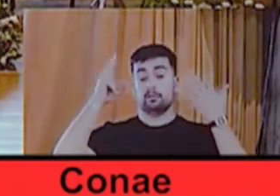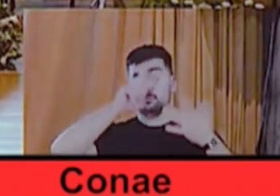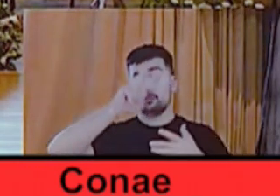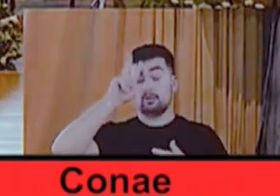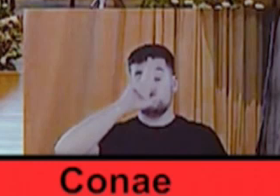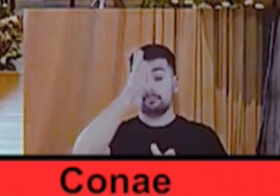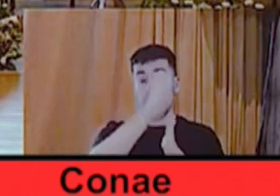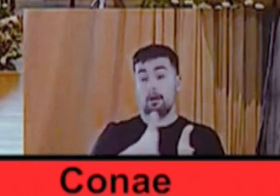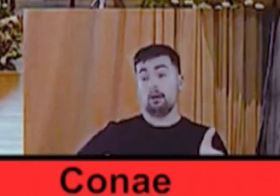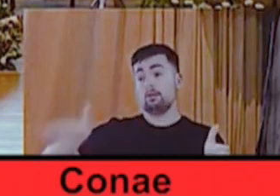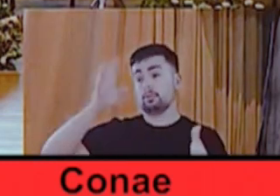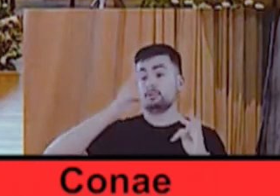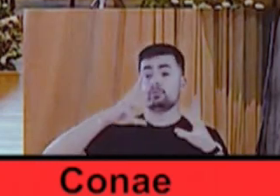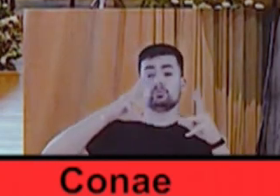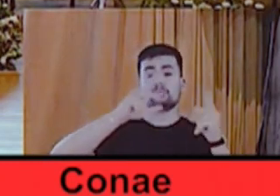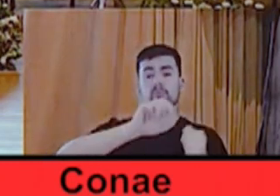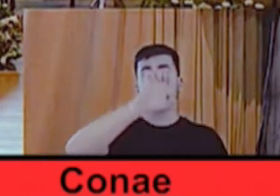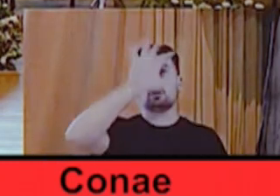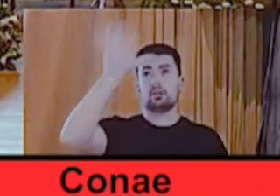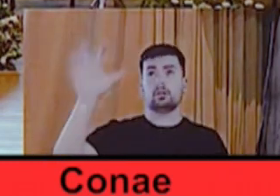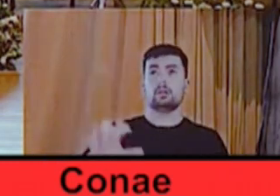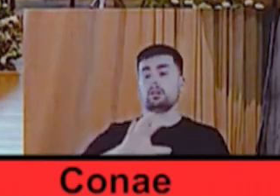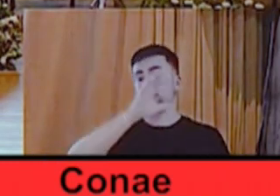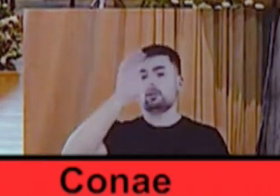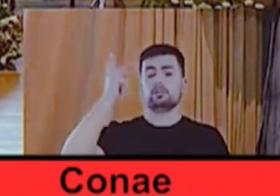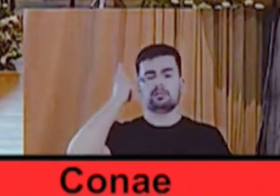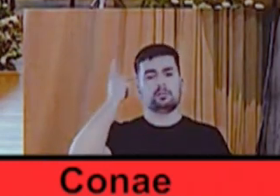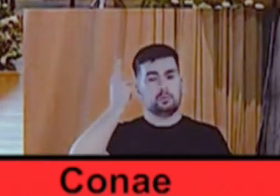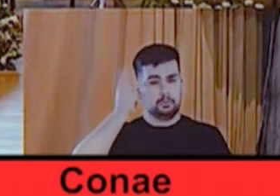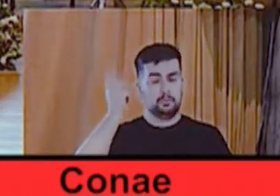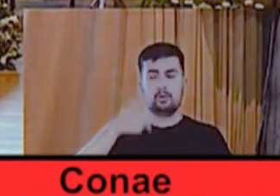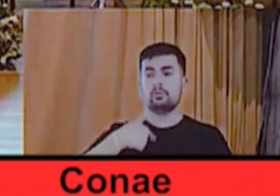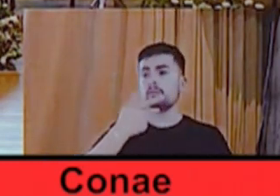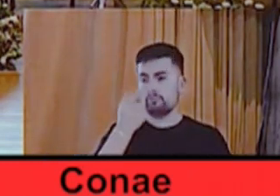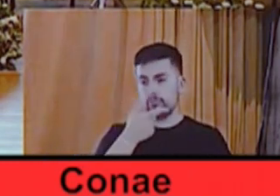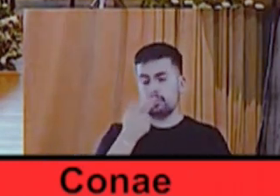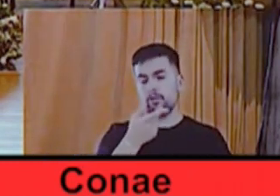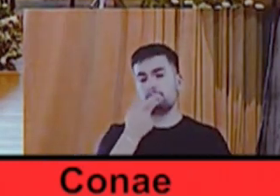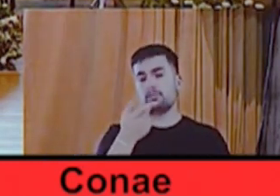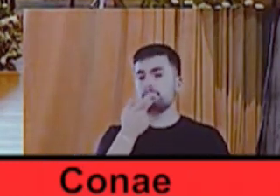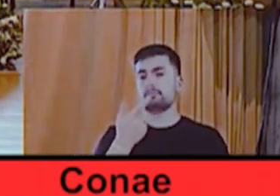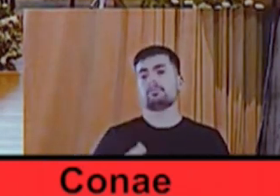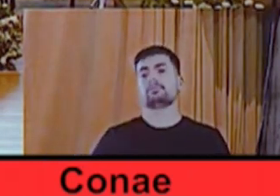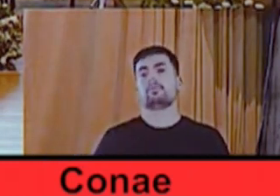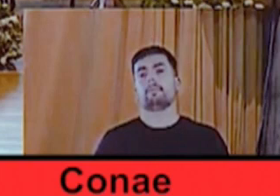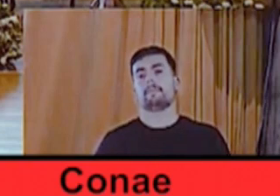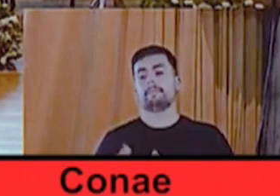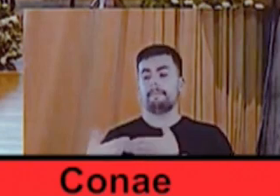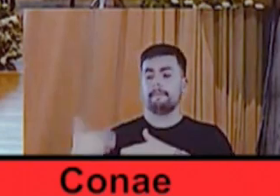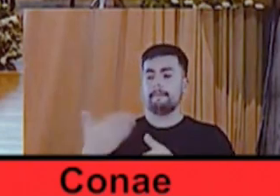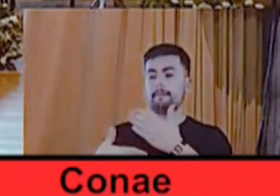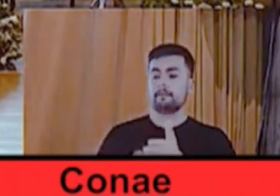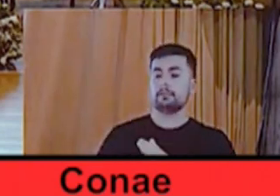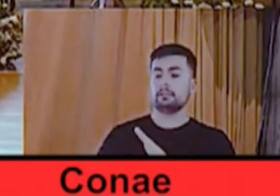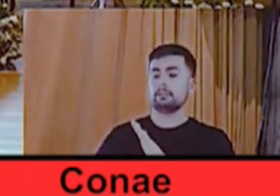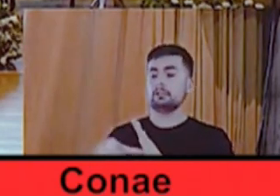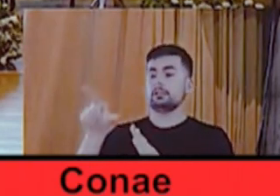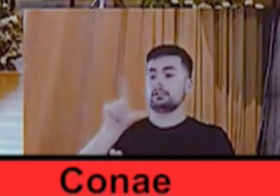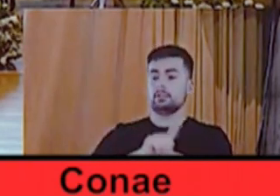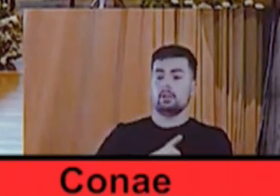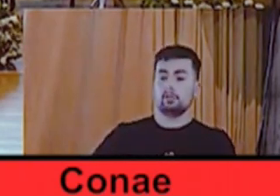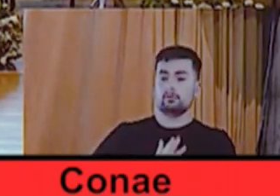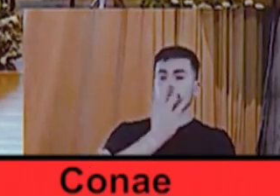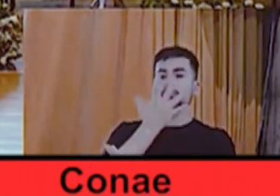tenho dito em todos os cantos do estado de São Paulo, nas etapas que antecederam essa etapa estadual.